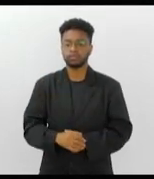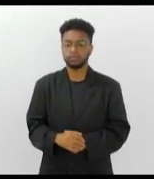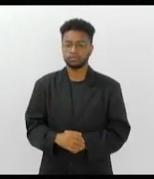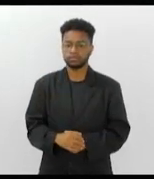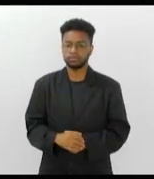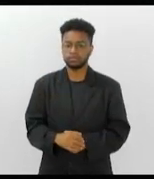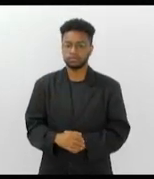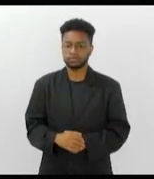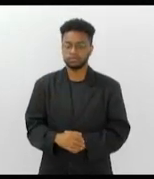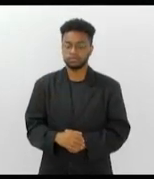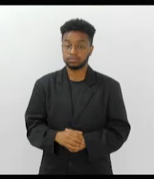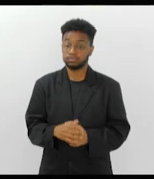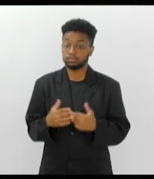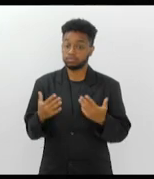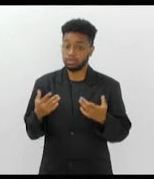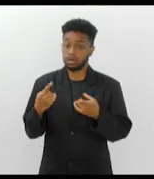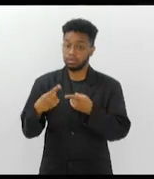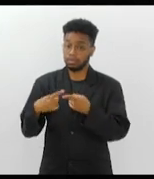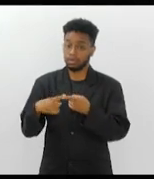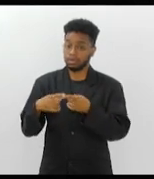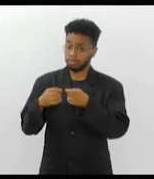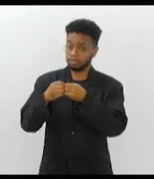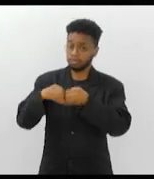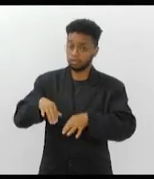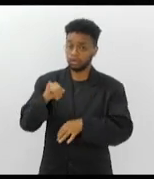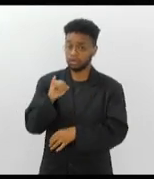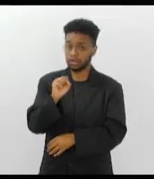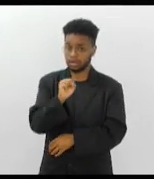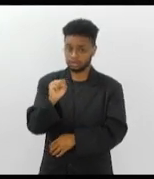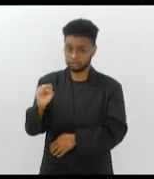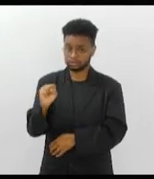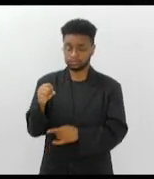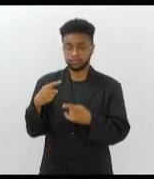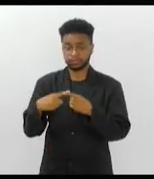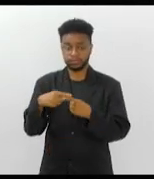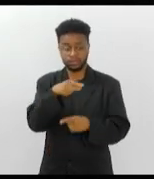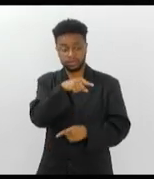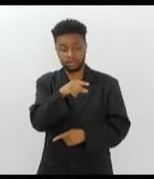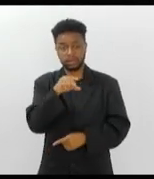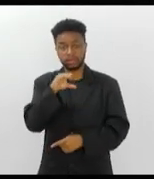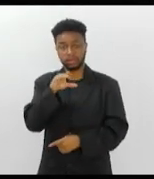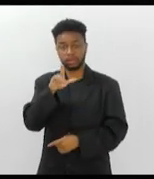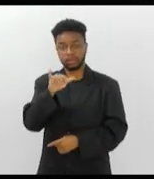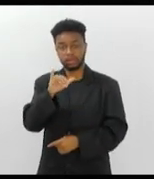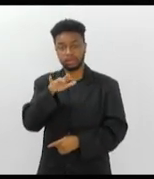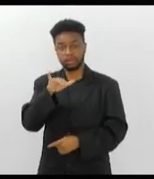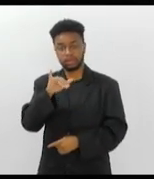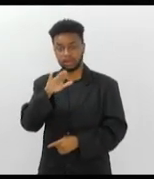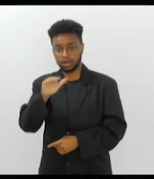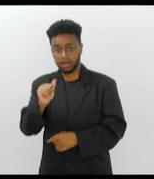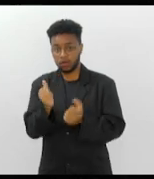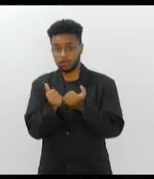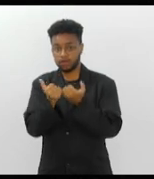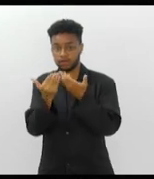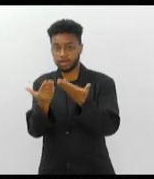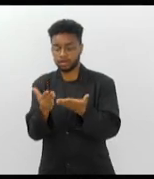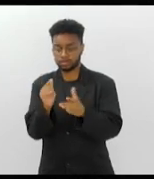Isso está lesando o ISS, porque uma clínica é uma prestadora de